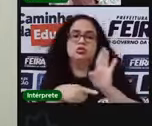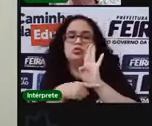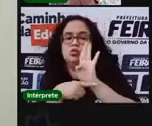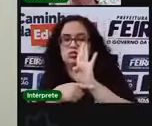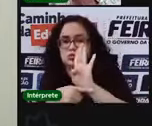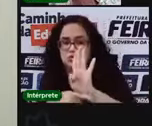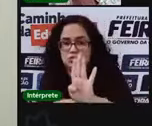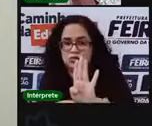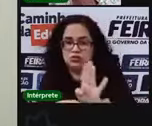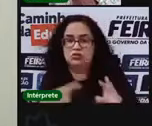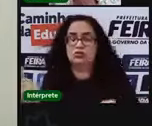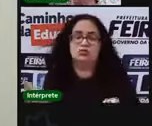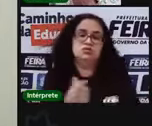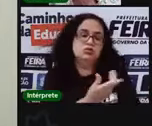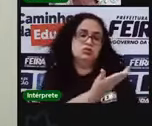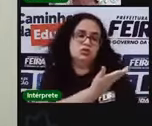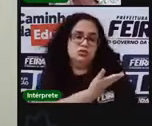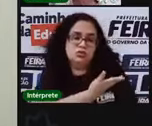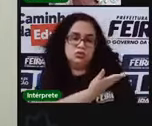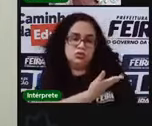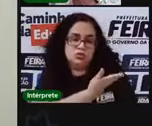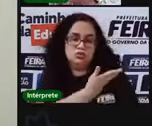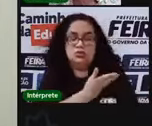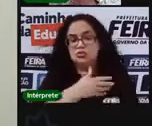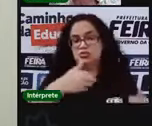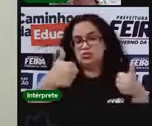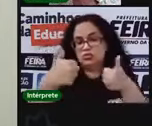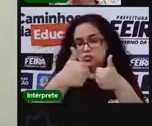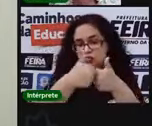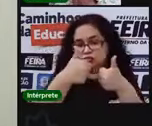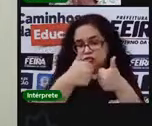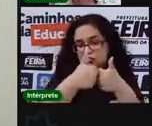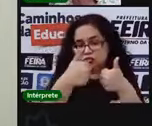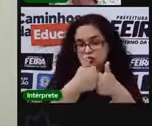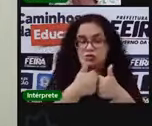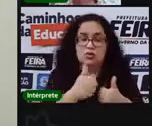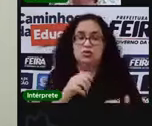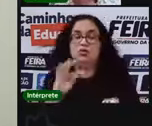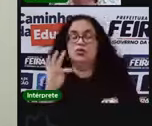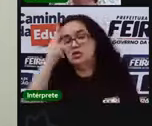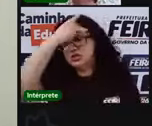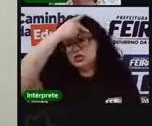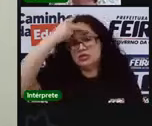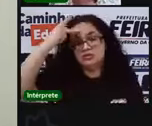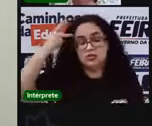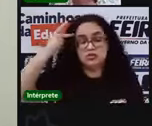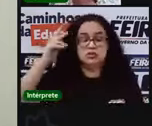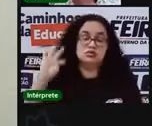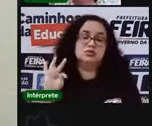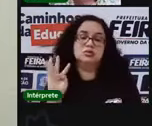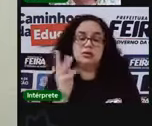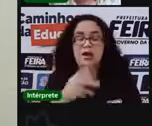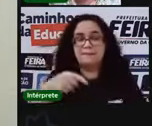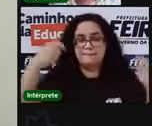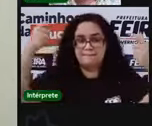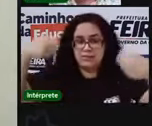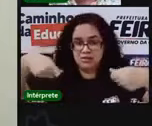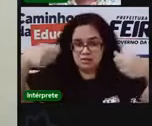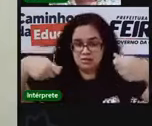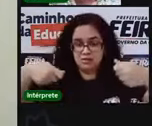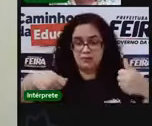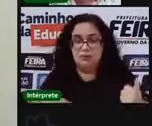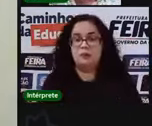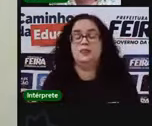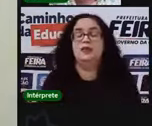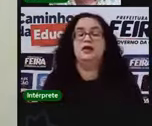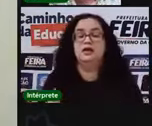solidária com seus colegas, com os vizinhos e com o mundo inteiro que está precisando disso. Para